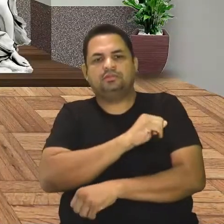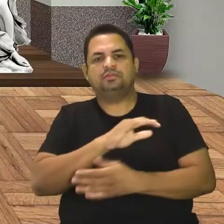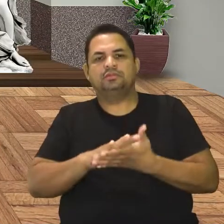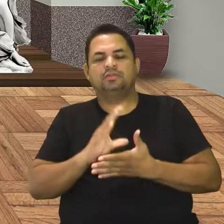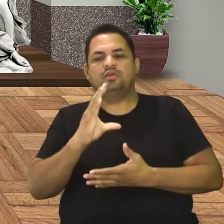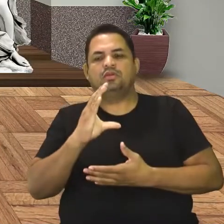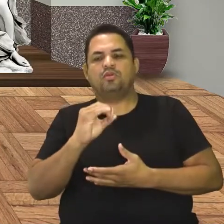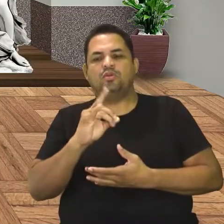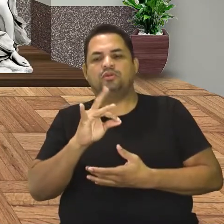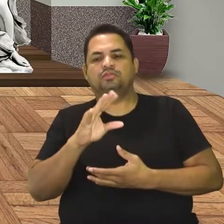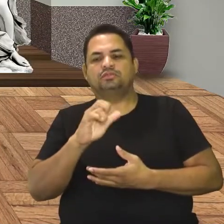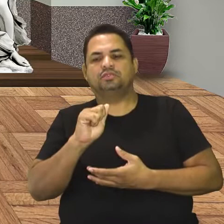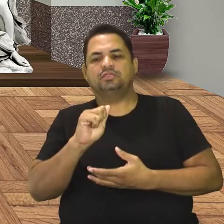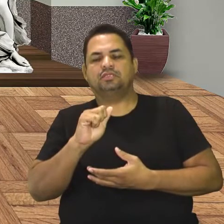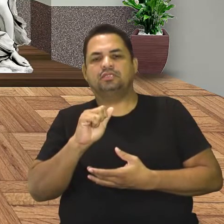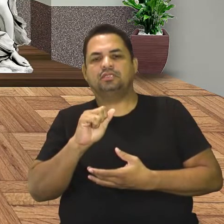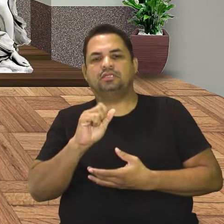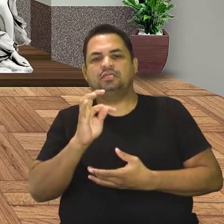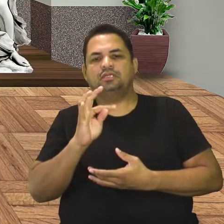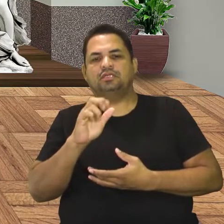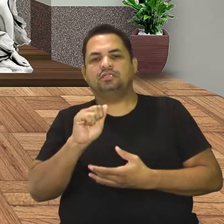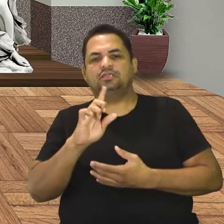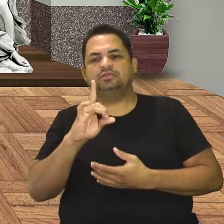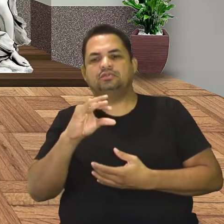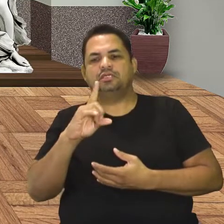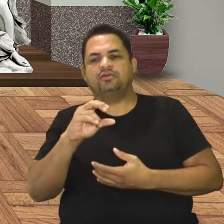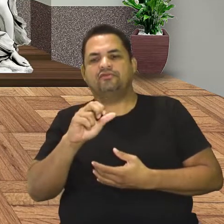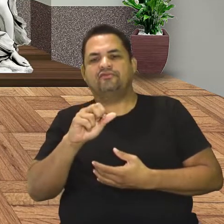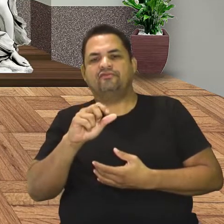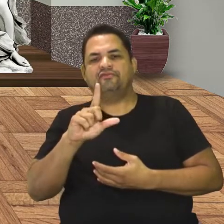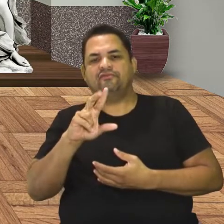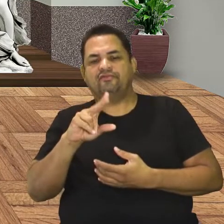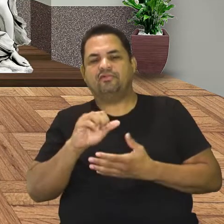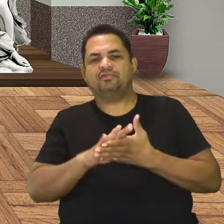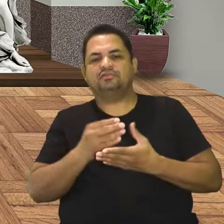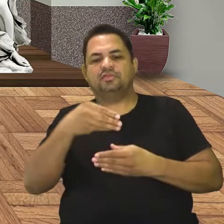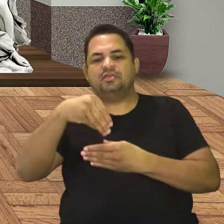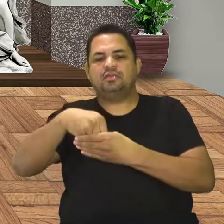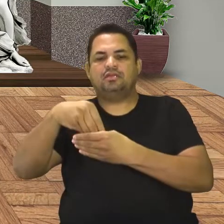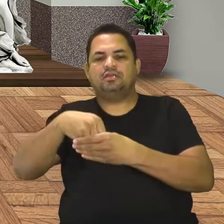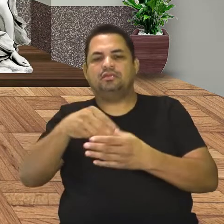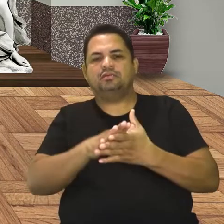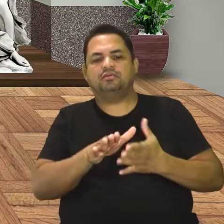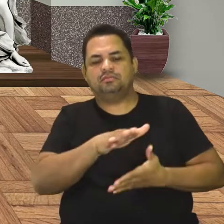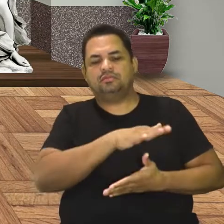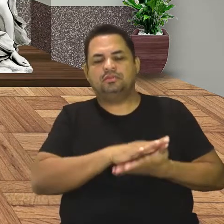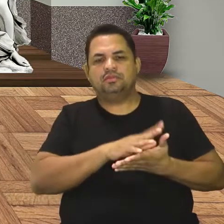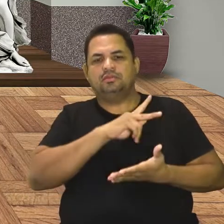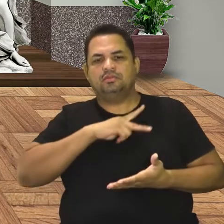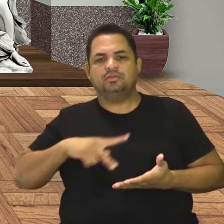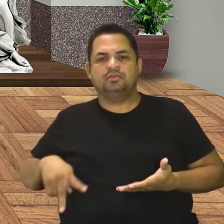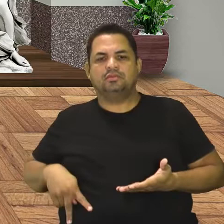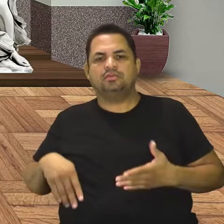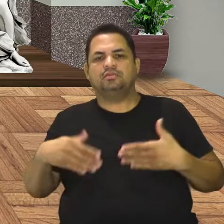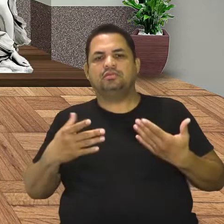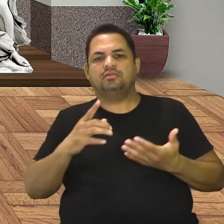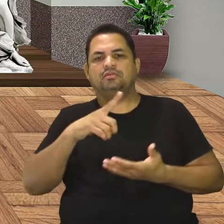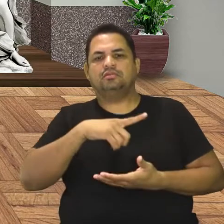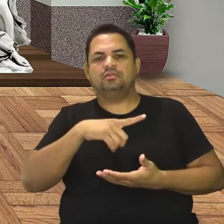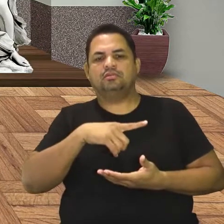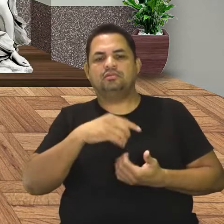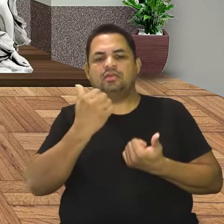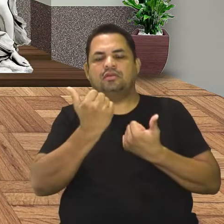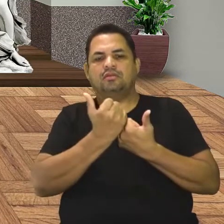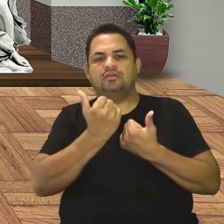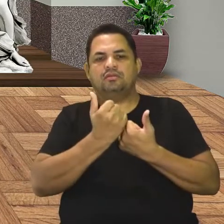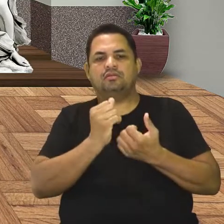Costa e Silva tinha sido eleito pelo colégio eleitoral lá para presidente. Costa e Silva tinha um